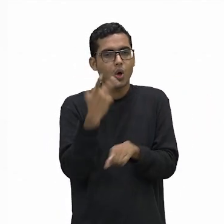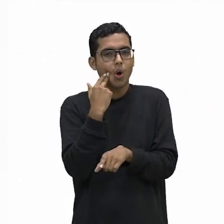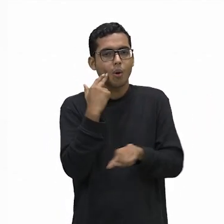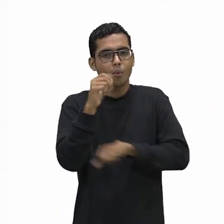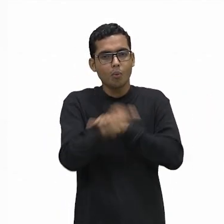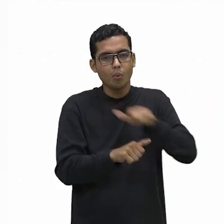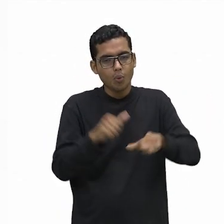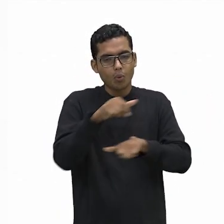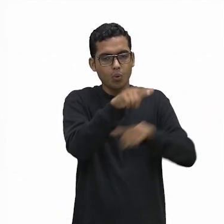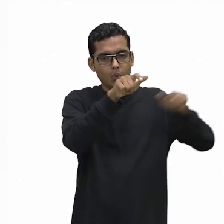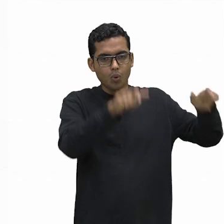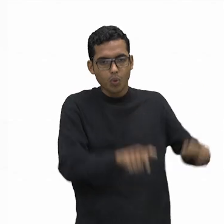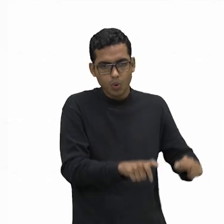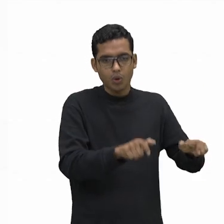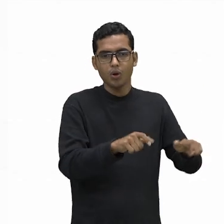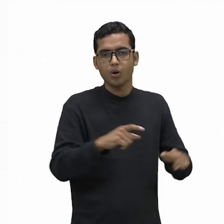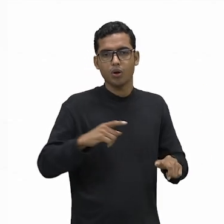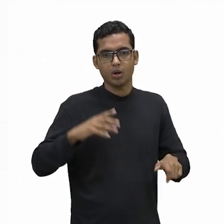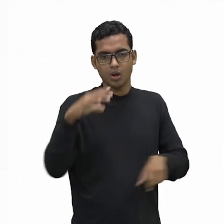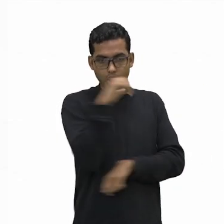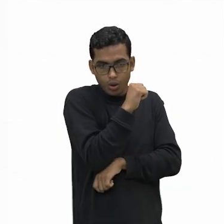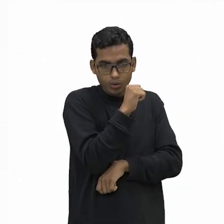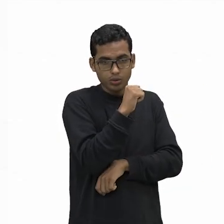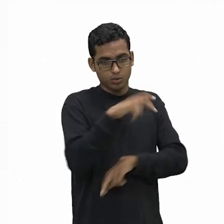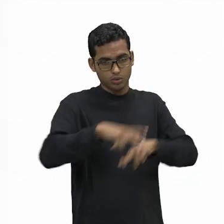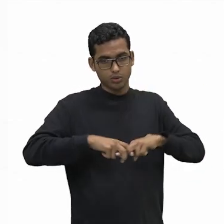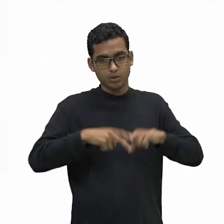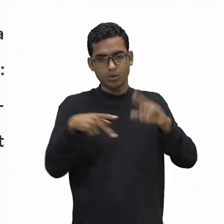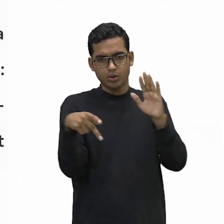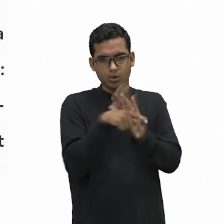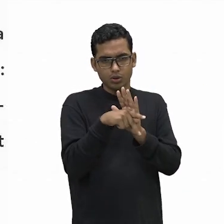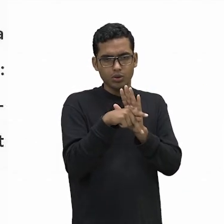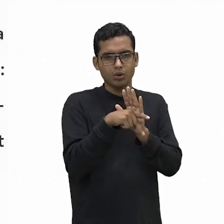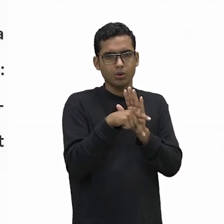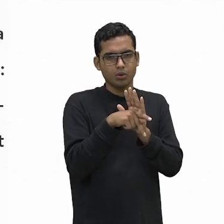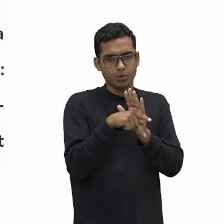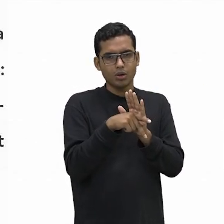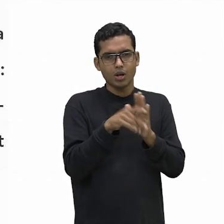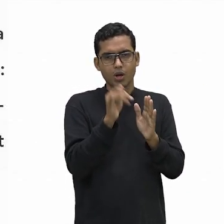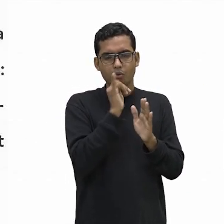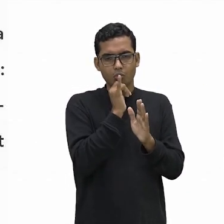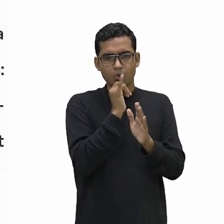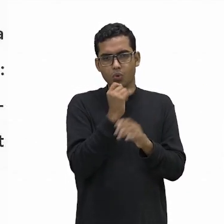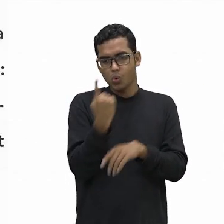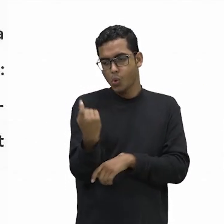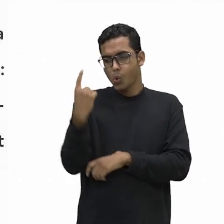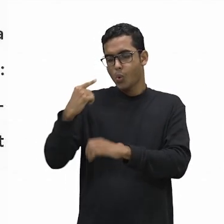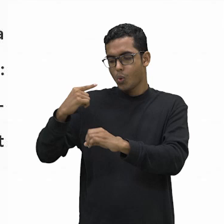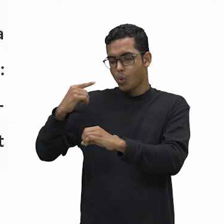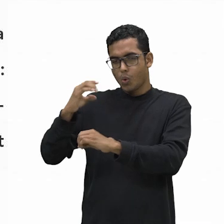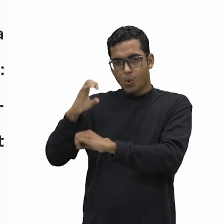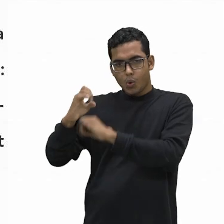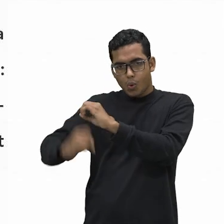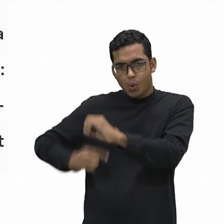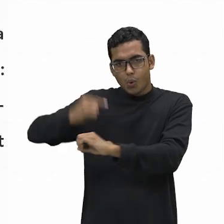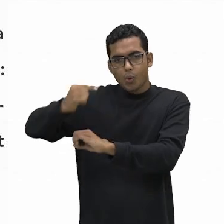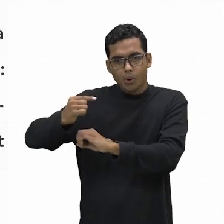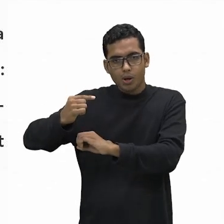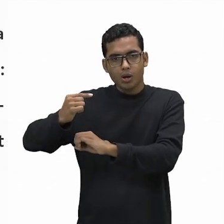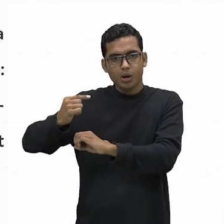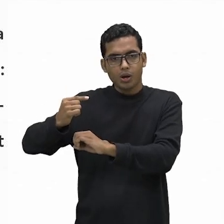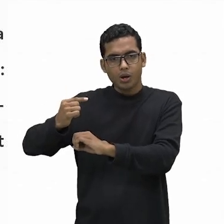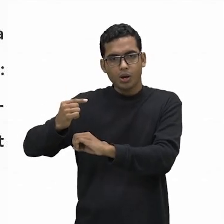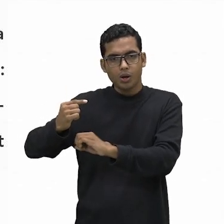objeto de maneira imprevisível. Uma onda espalhada associada, por exemplo, a um único elétron, ao interagir com um aparelho de